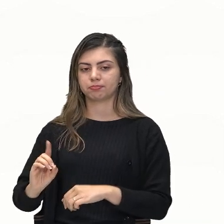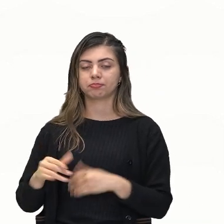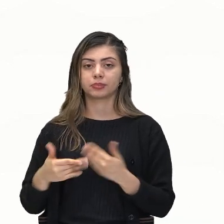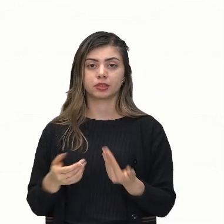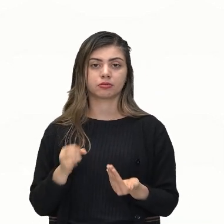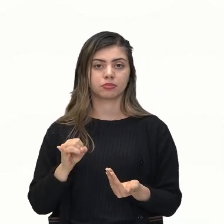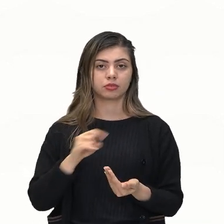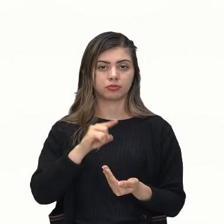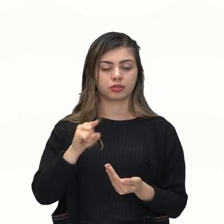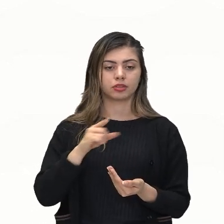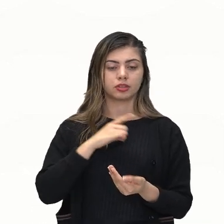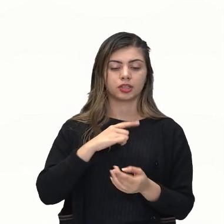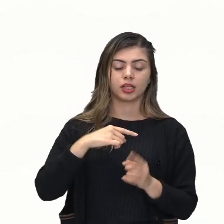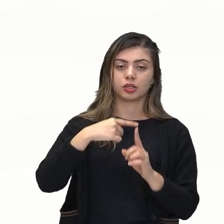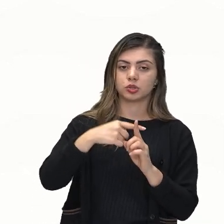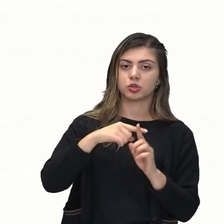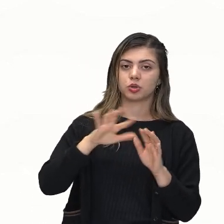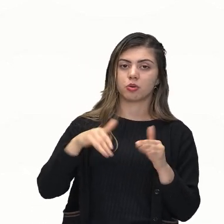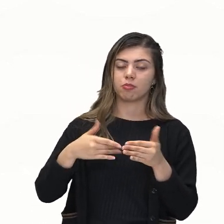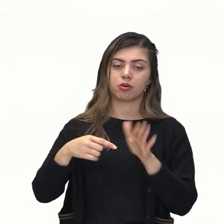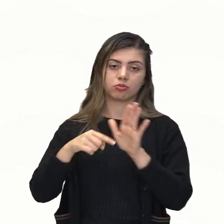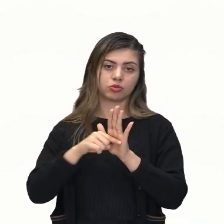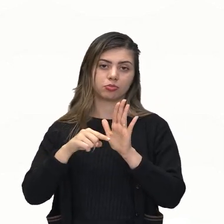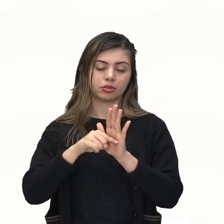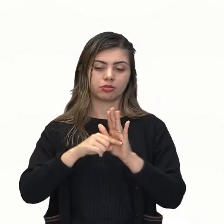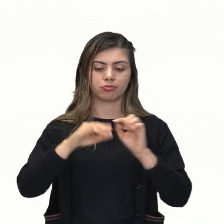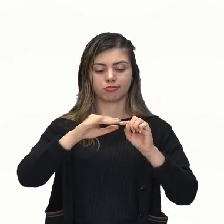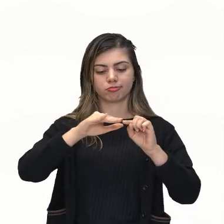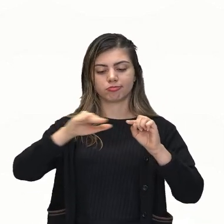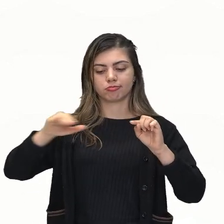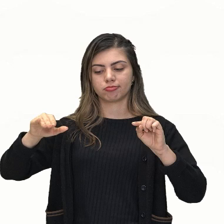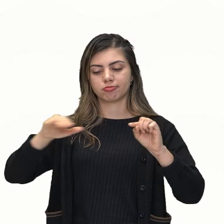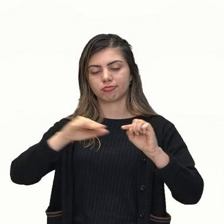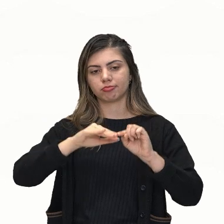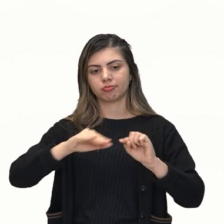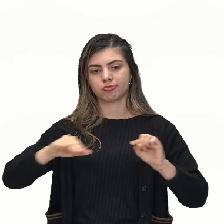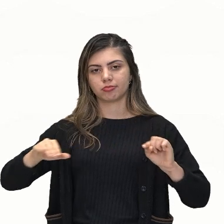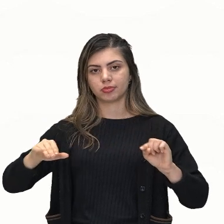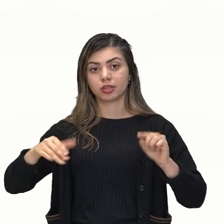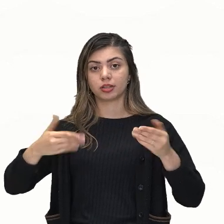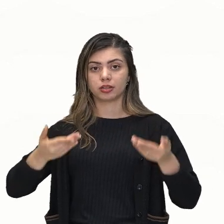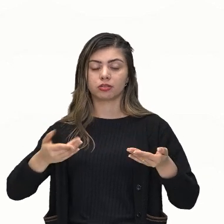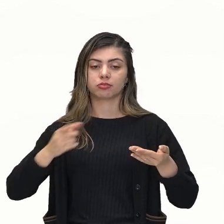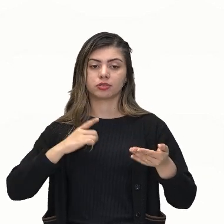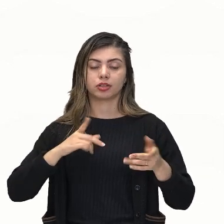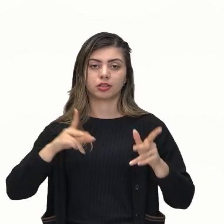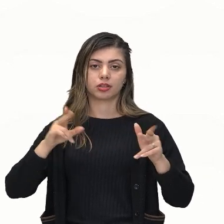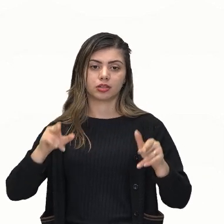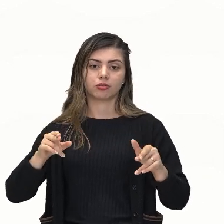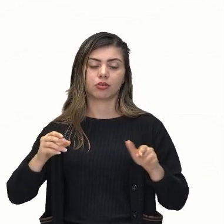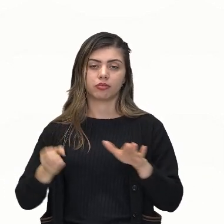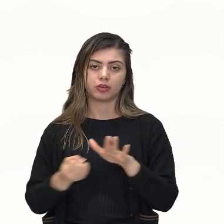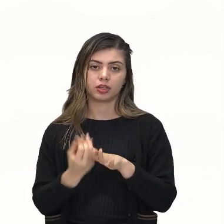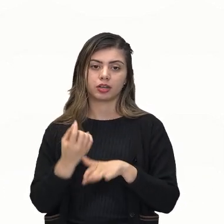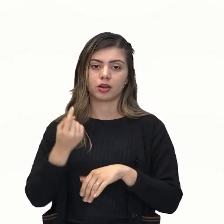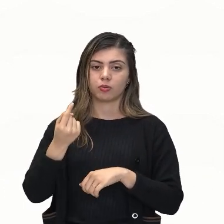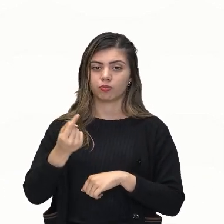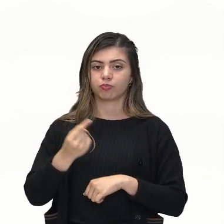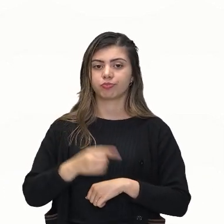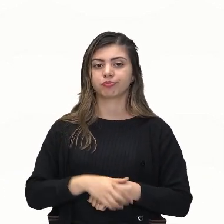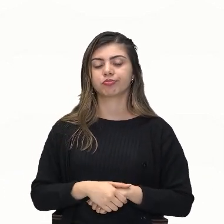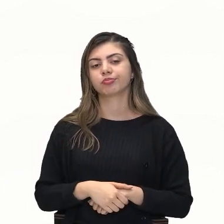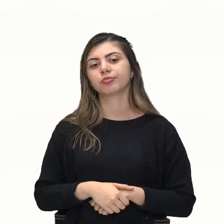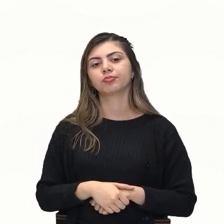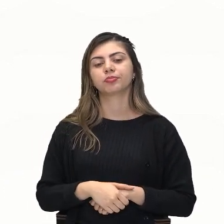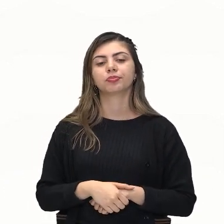ou subtrai horizontalmente, você vai igualar estas somas a uma das razões, olha só.